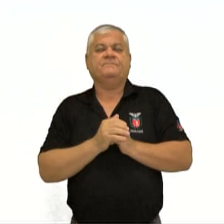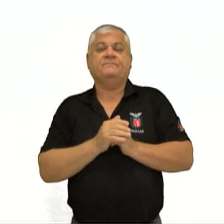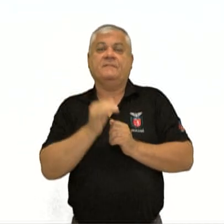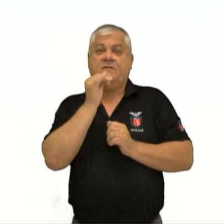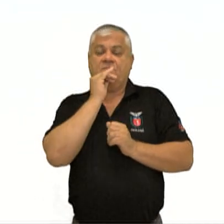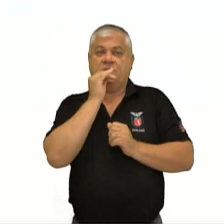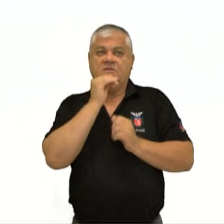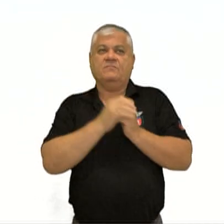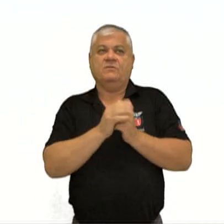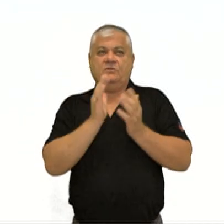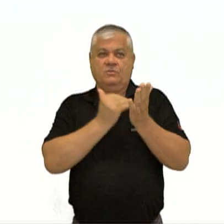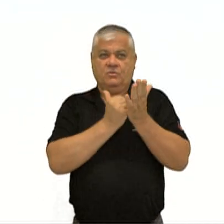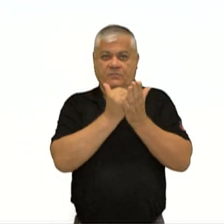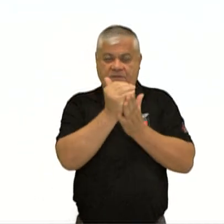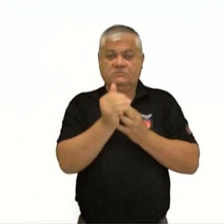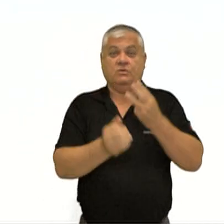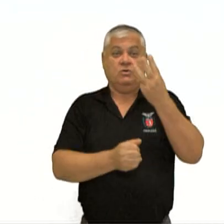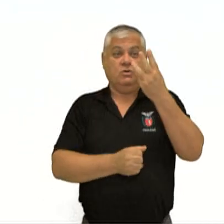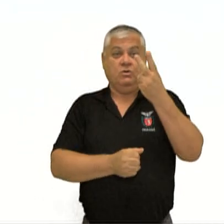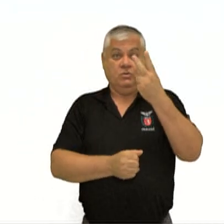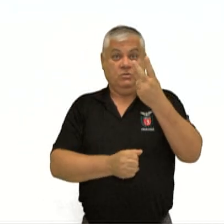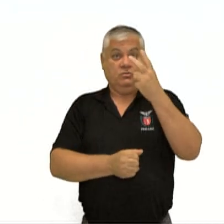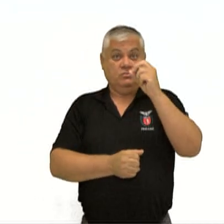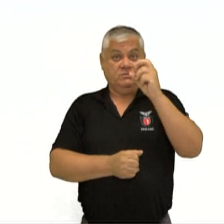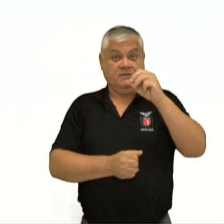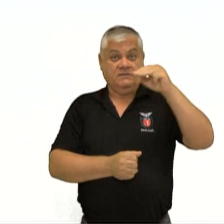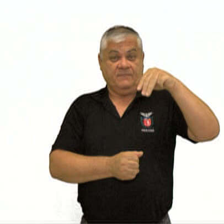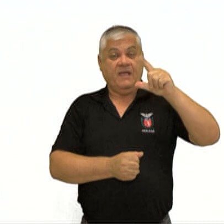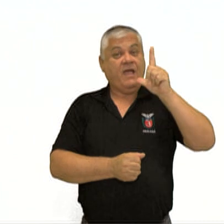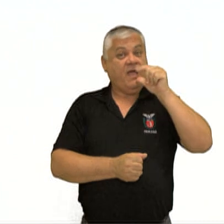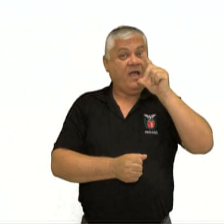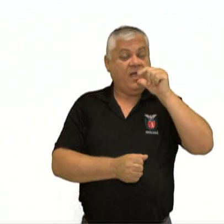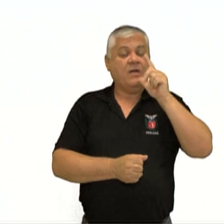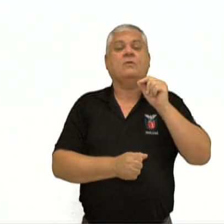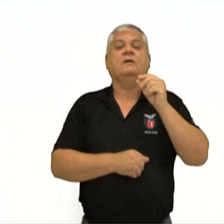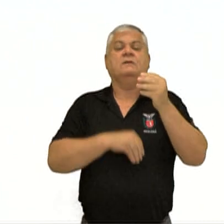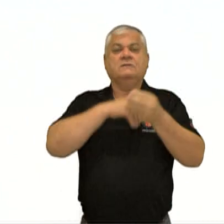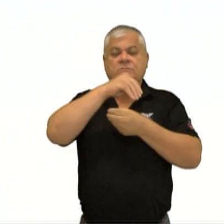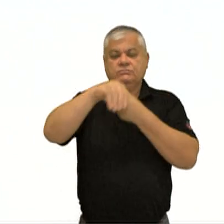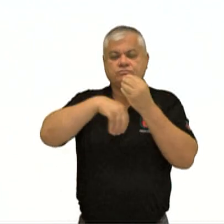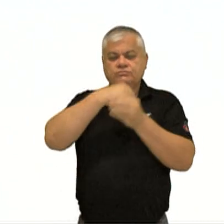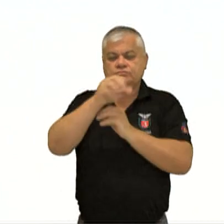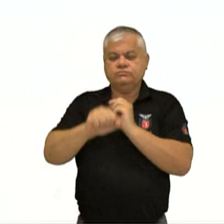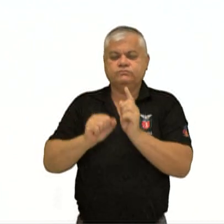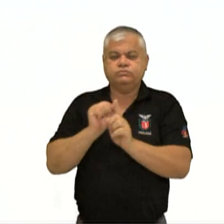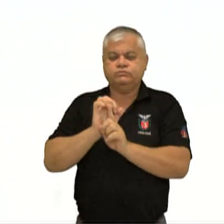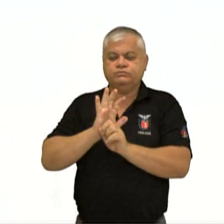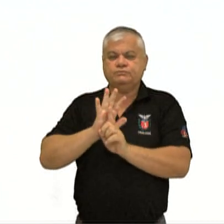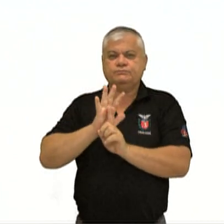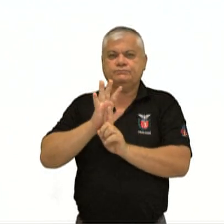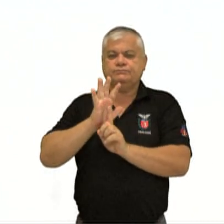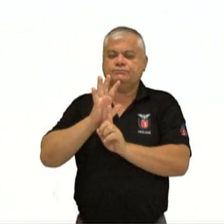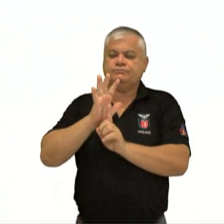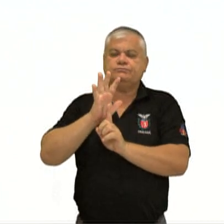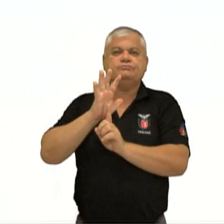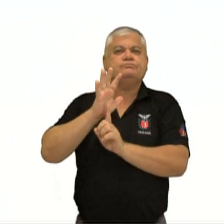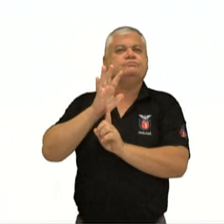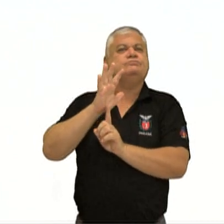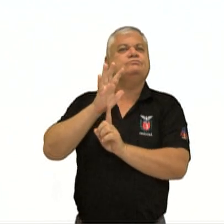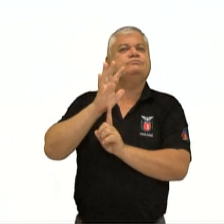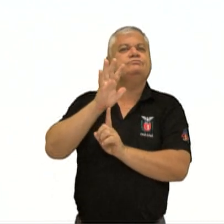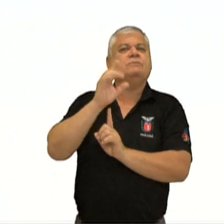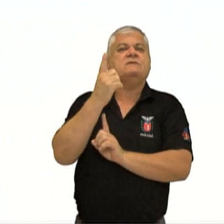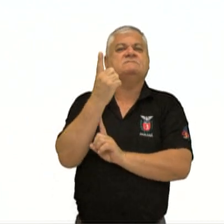no início tinha-se 200 ml de água, para começar a formar um corpo de fundo, é preciso ter evaporado no